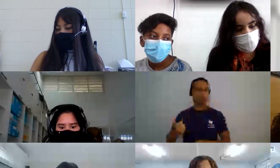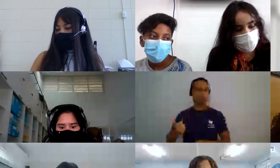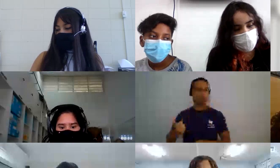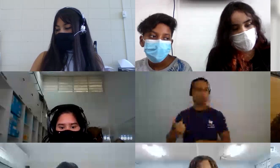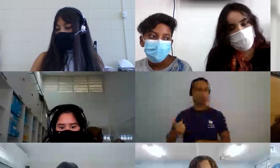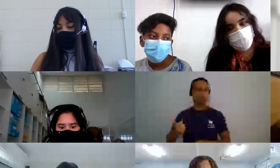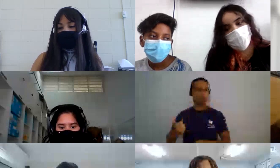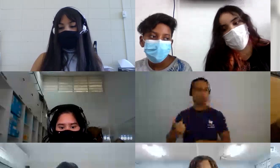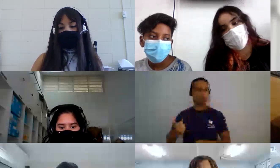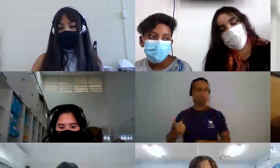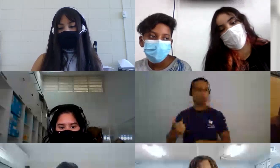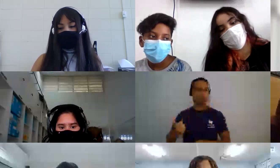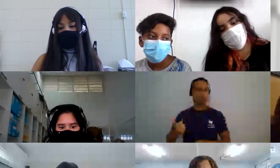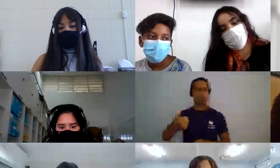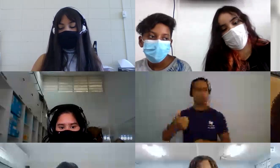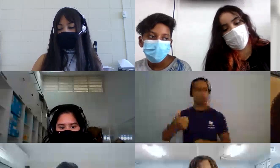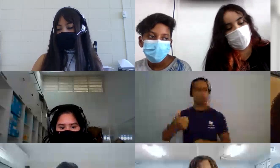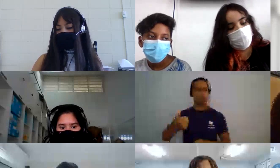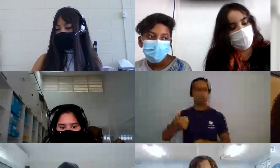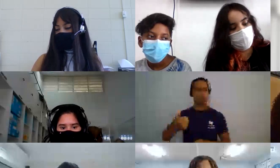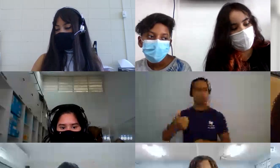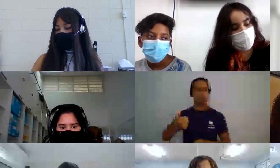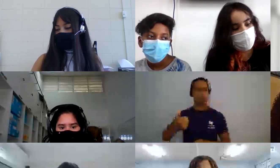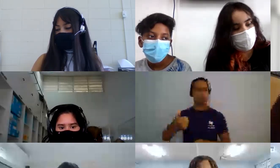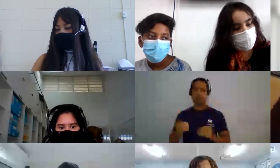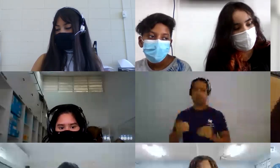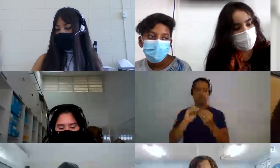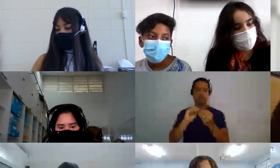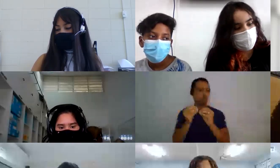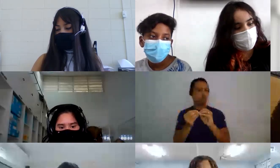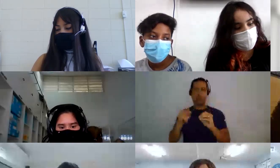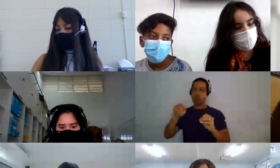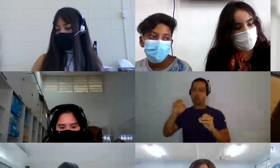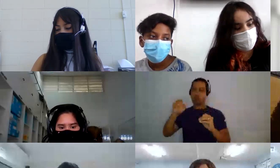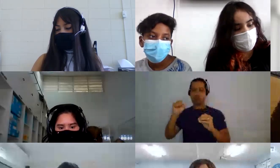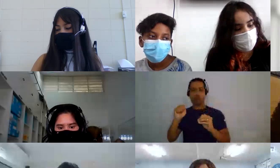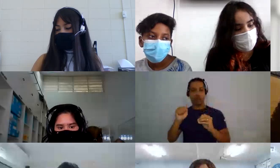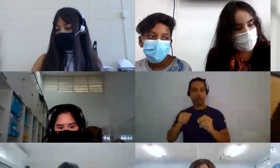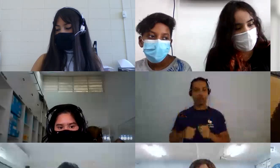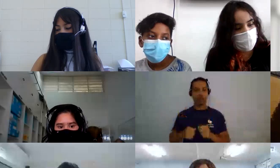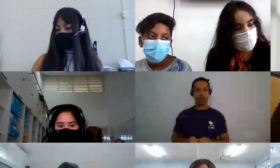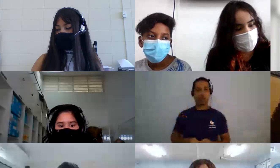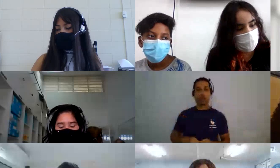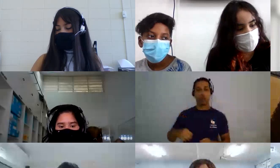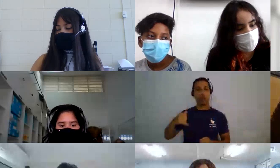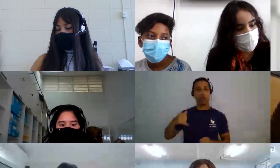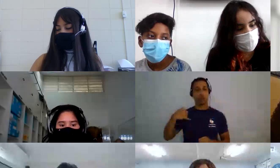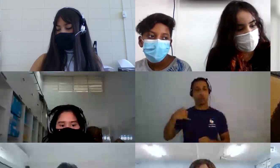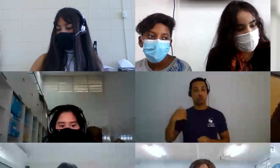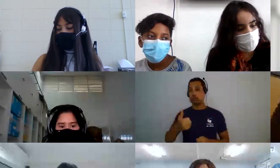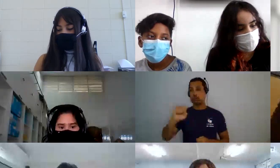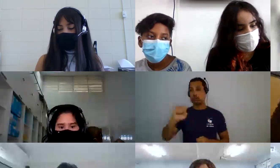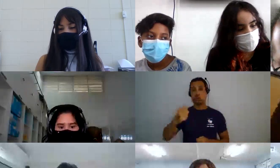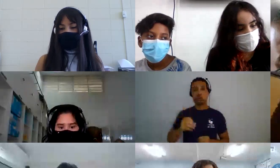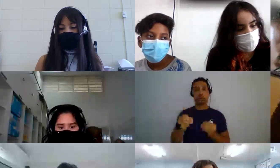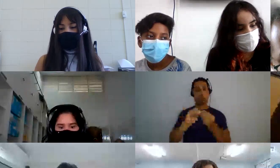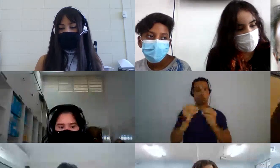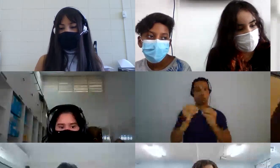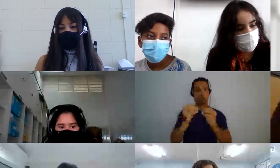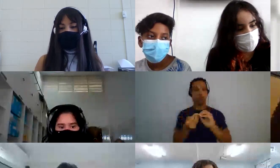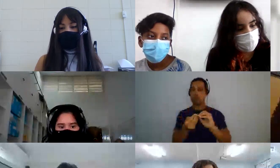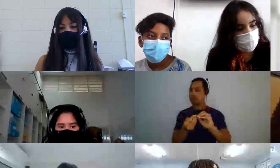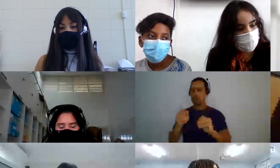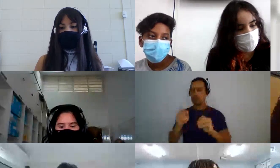com 12, com 13, com 14 que é bebê. Tem gente com 15 que é bebê. Tem gente com 18 que é bebê. Não